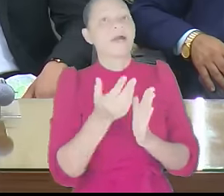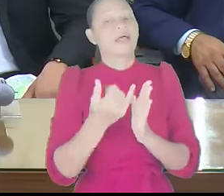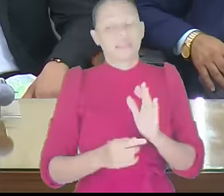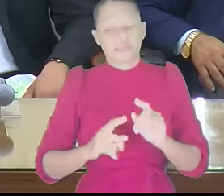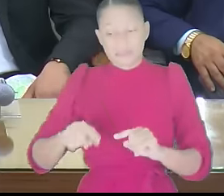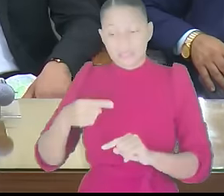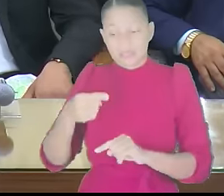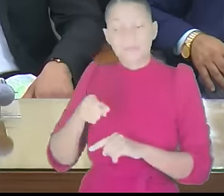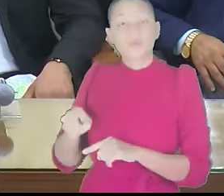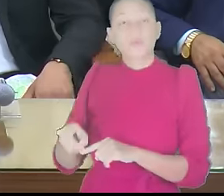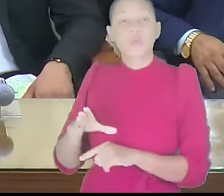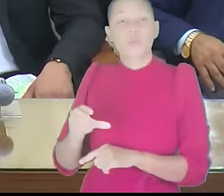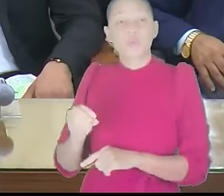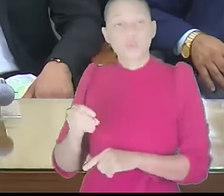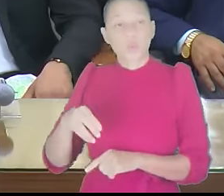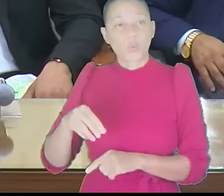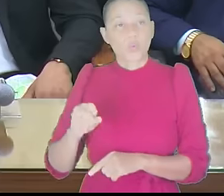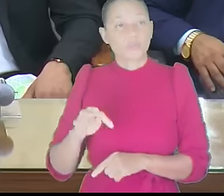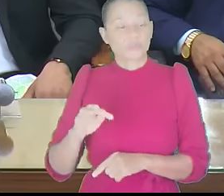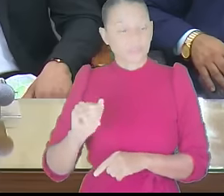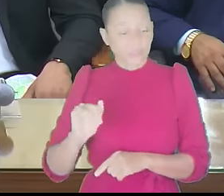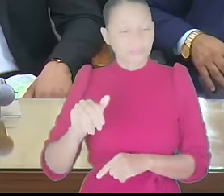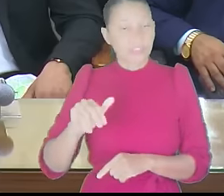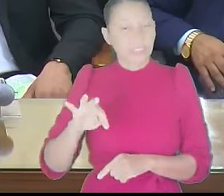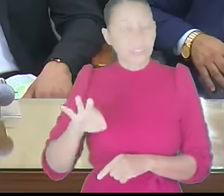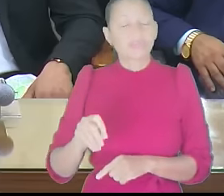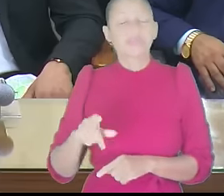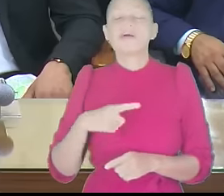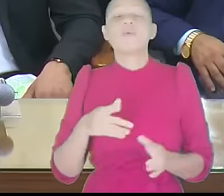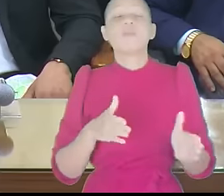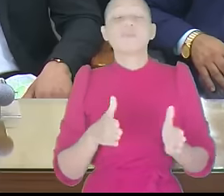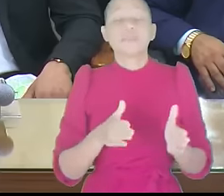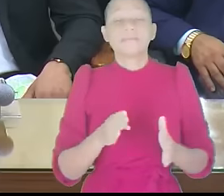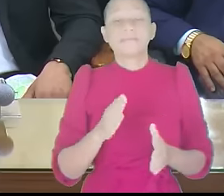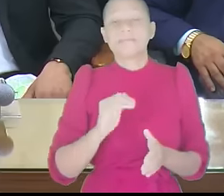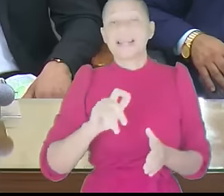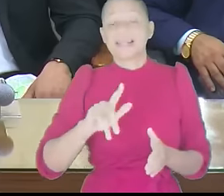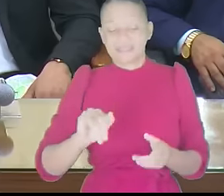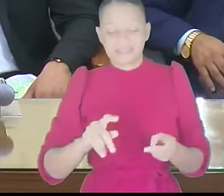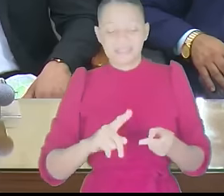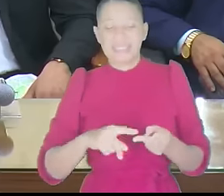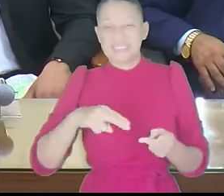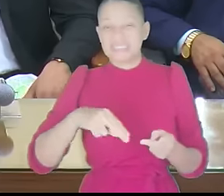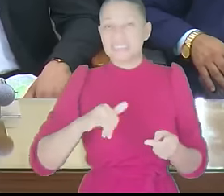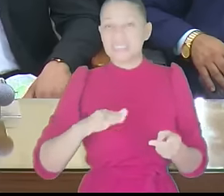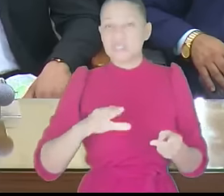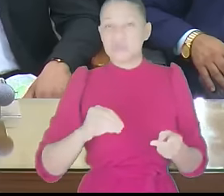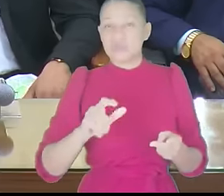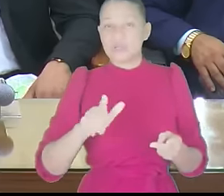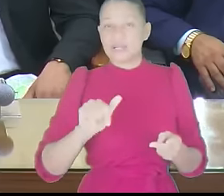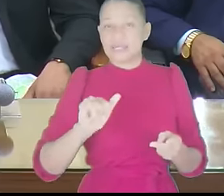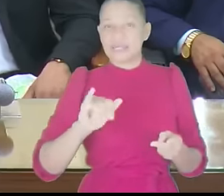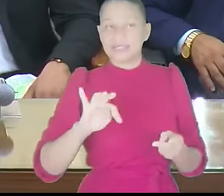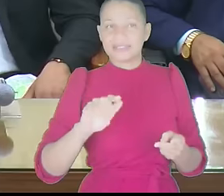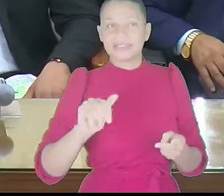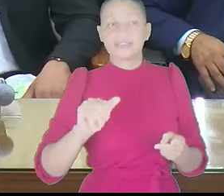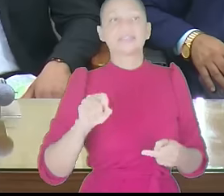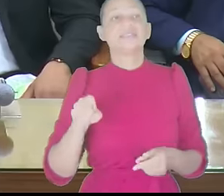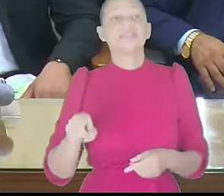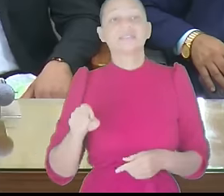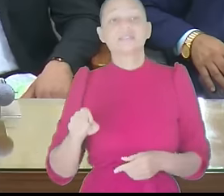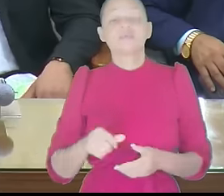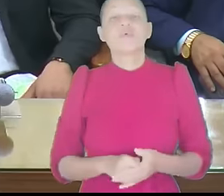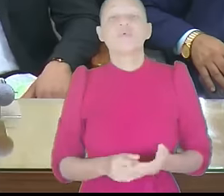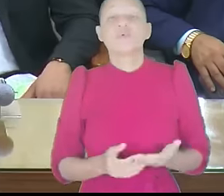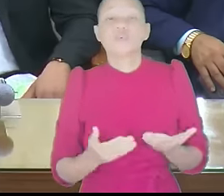Constantino veio o tempo de Balaão e o tempo dos nicolaítas, que foram o